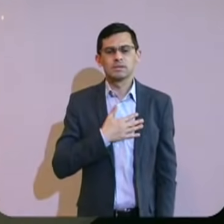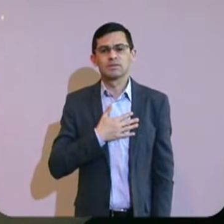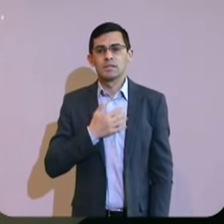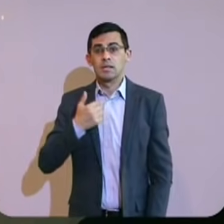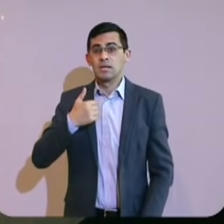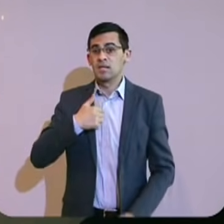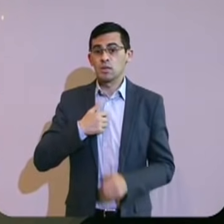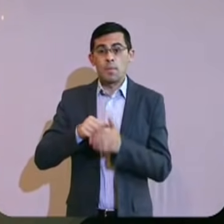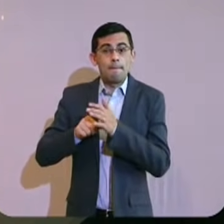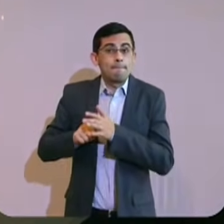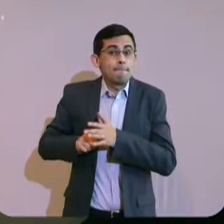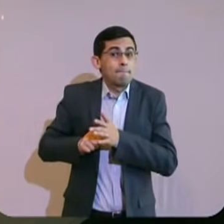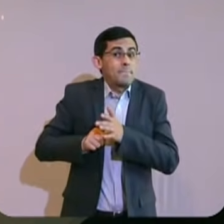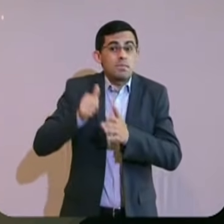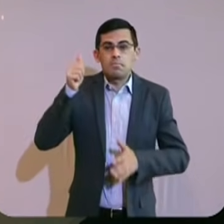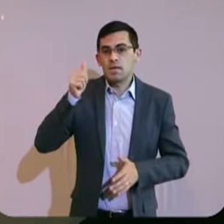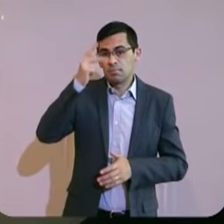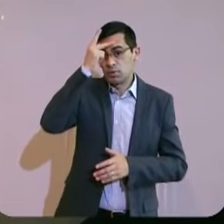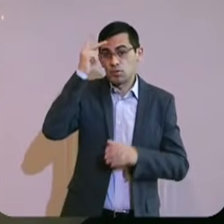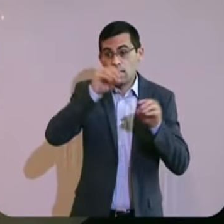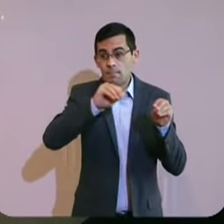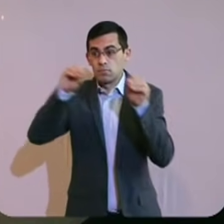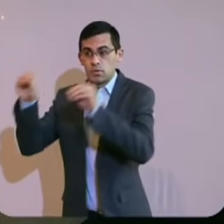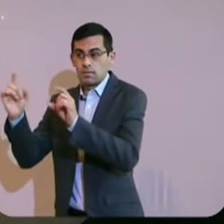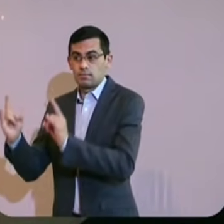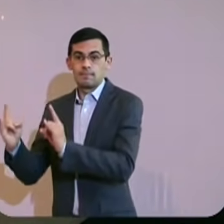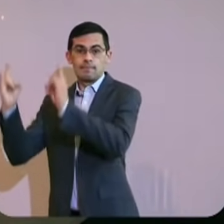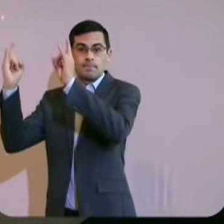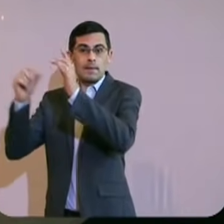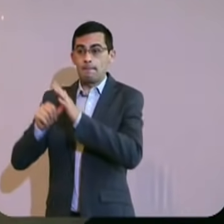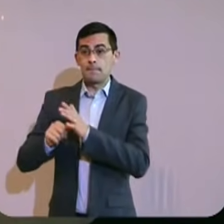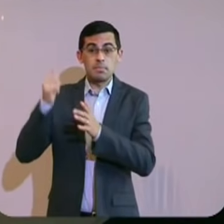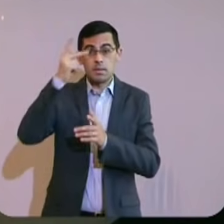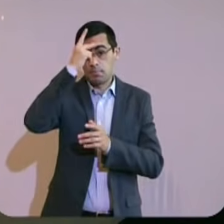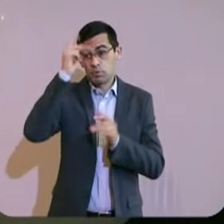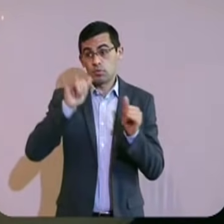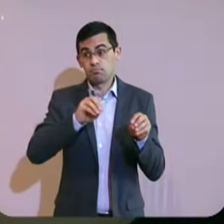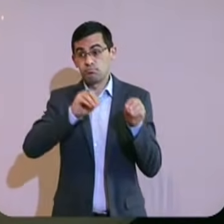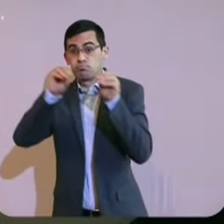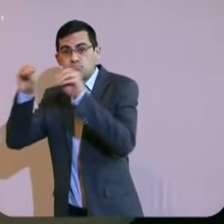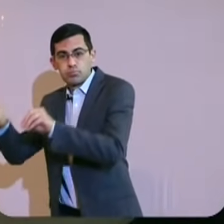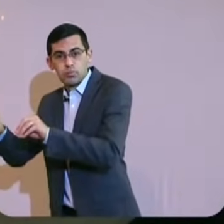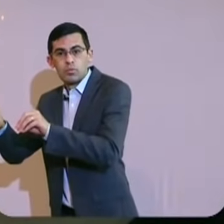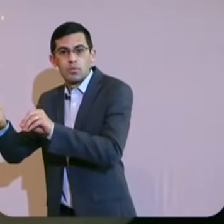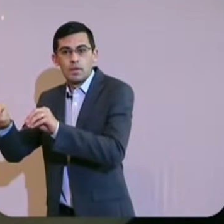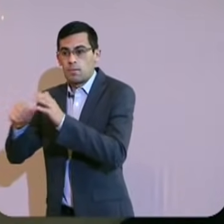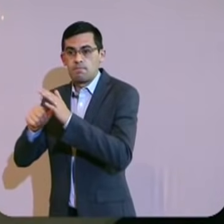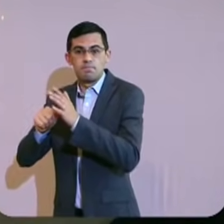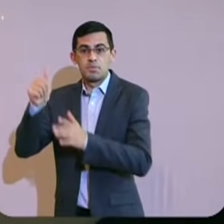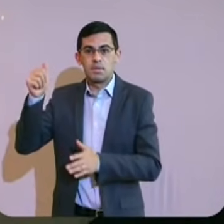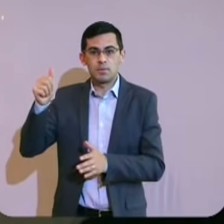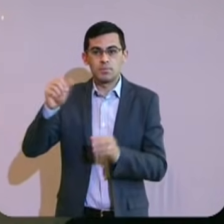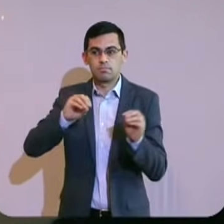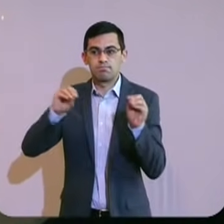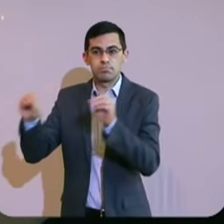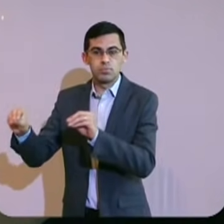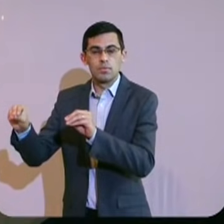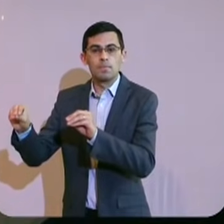eu fui o primeiro a mudar naquele apartamento. Primeira pessoa, entrei lá, primeiro.